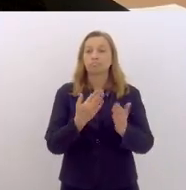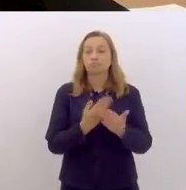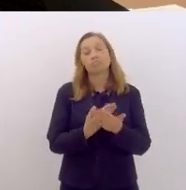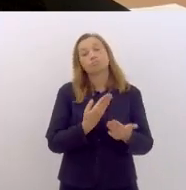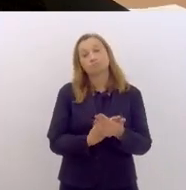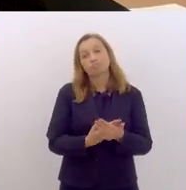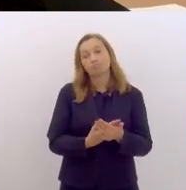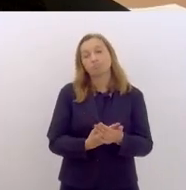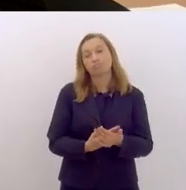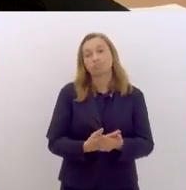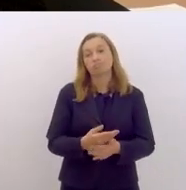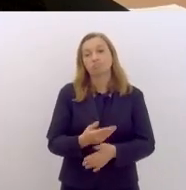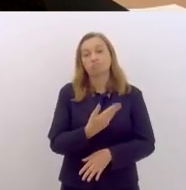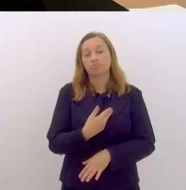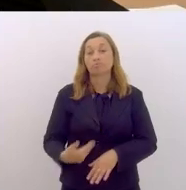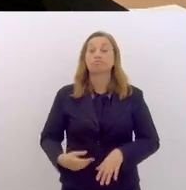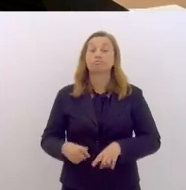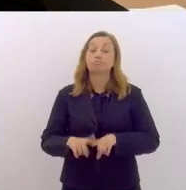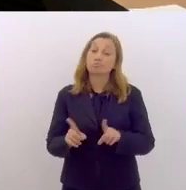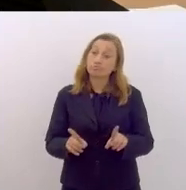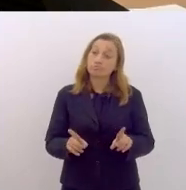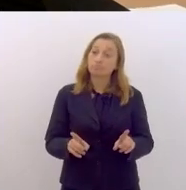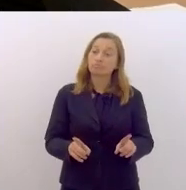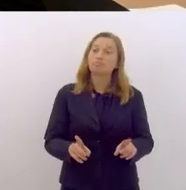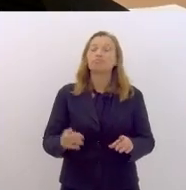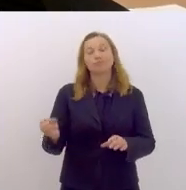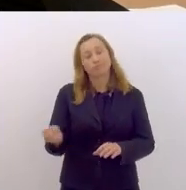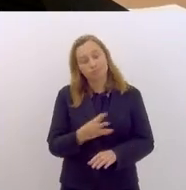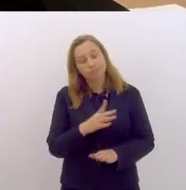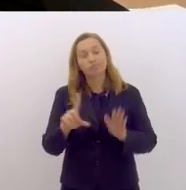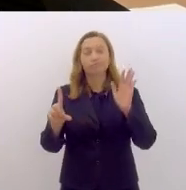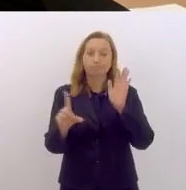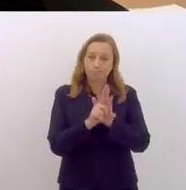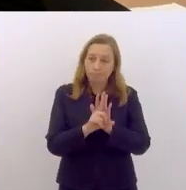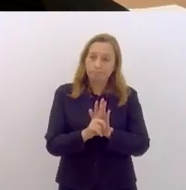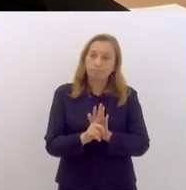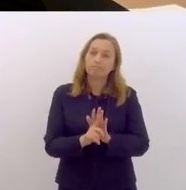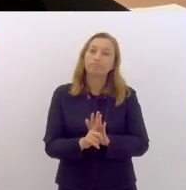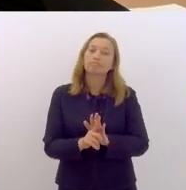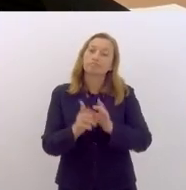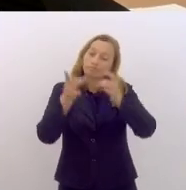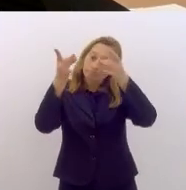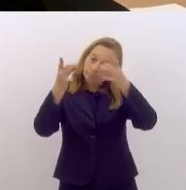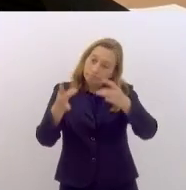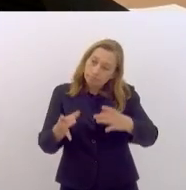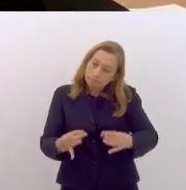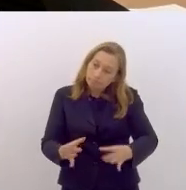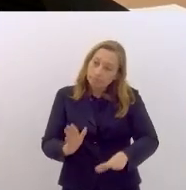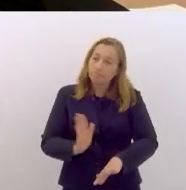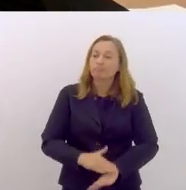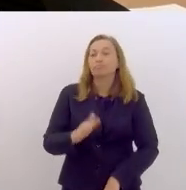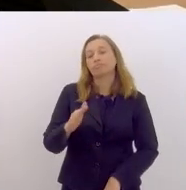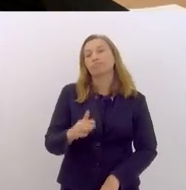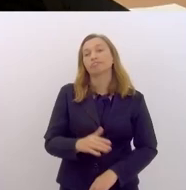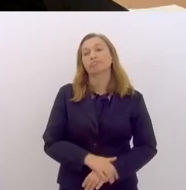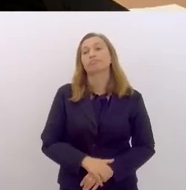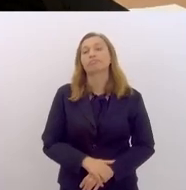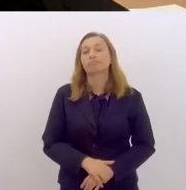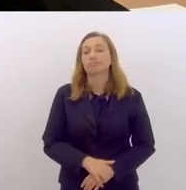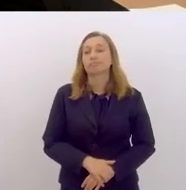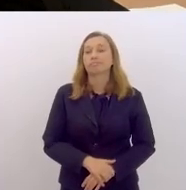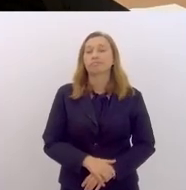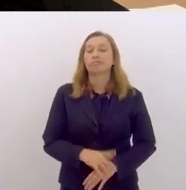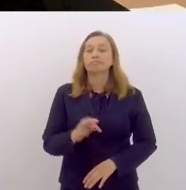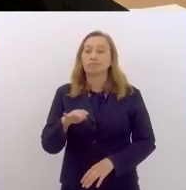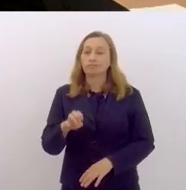formação profissional. Enfim, fizemos uma nova lei para definir, no caso dos subsequentes, que a fonte